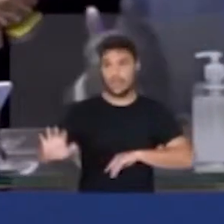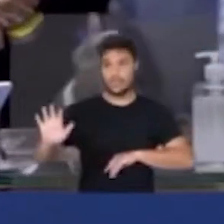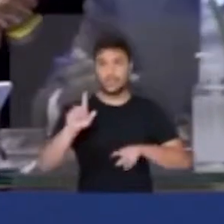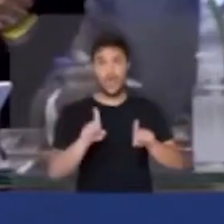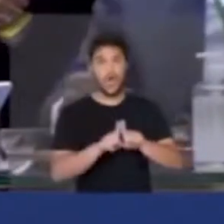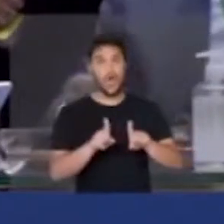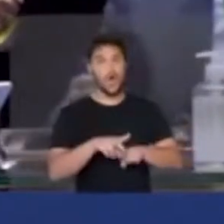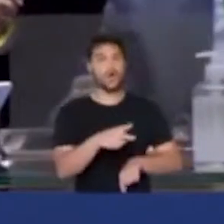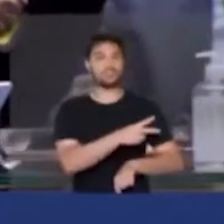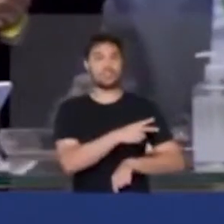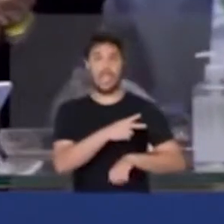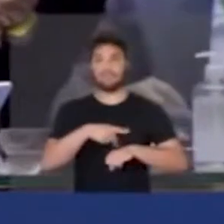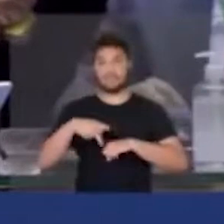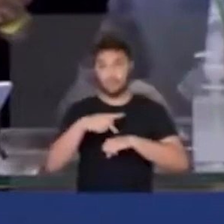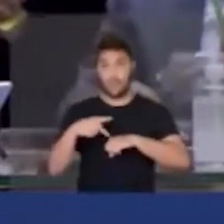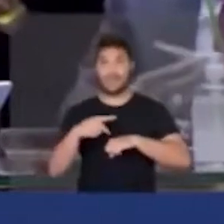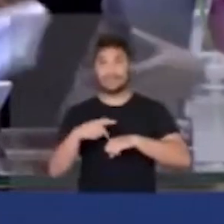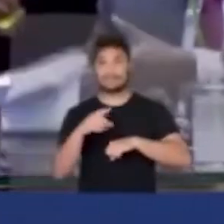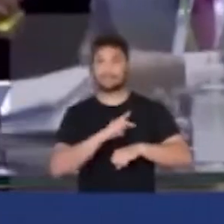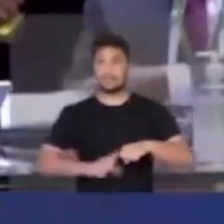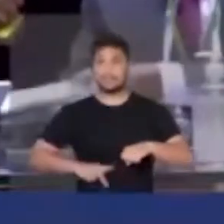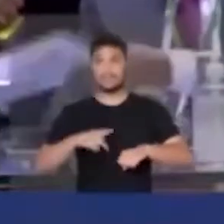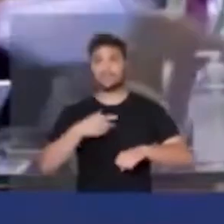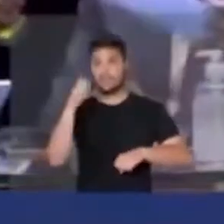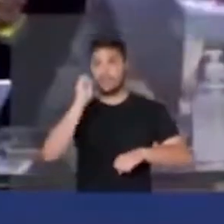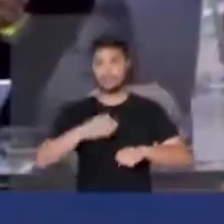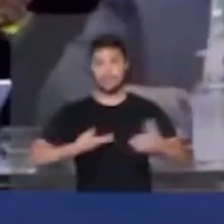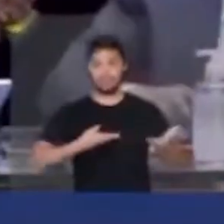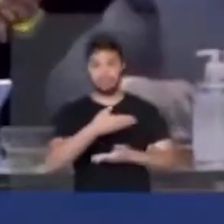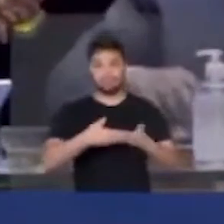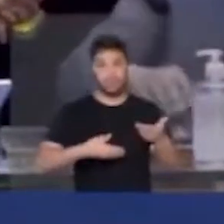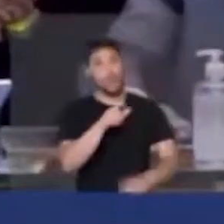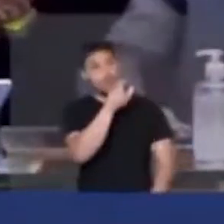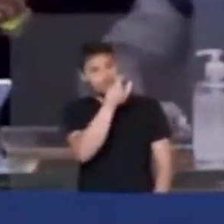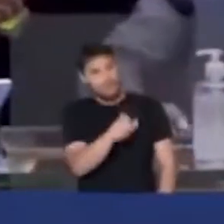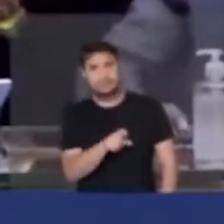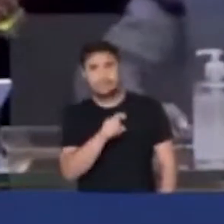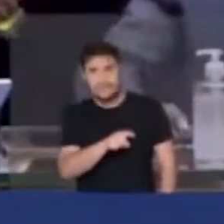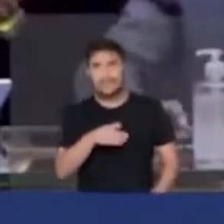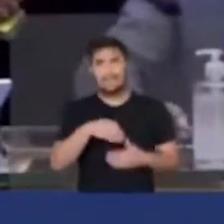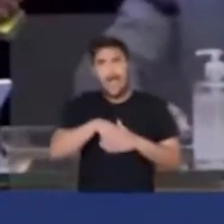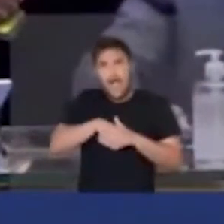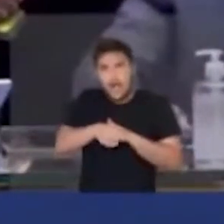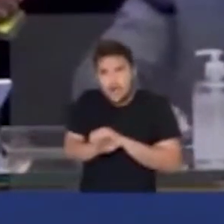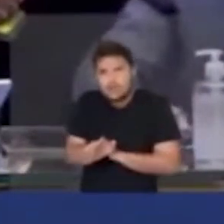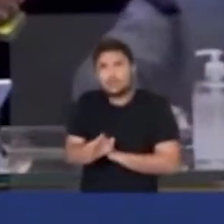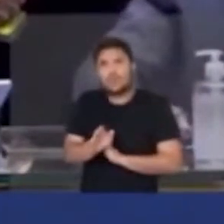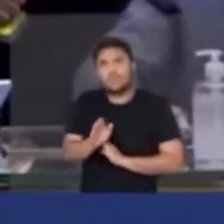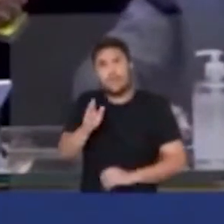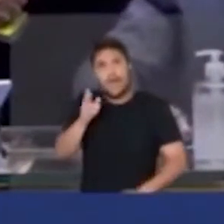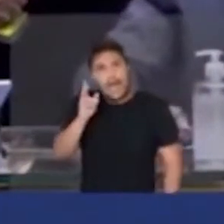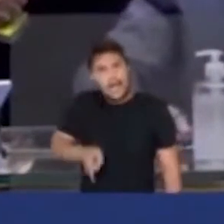Estado estrangeiro com o qual o Brasil mantém relações diplomáticas. Vossa Excelência está acostumado,